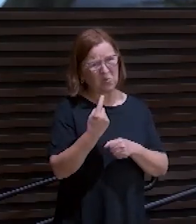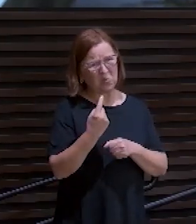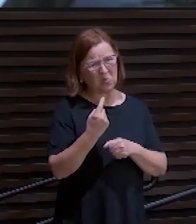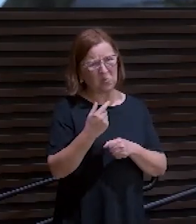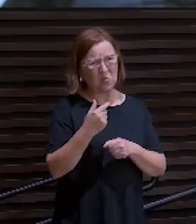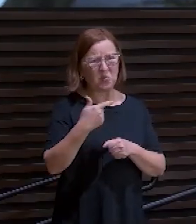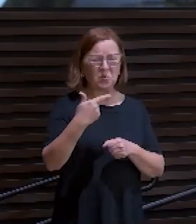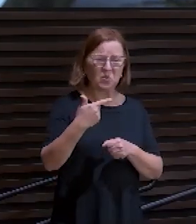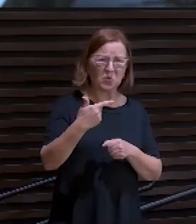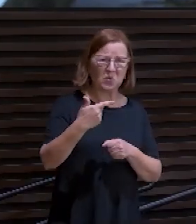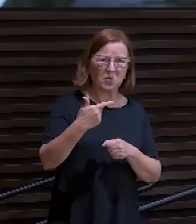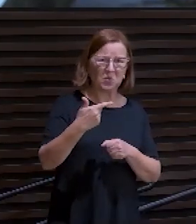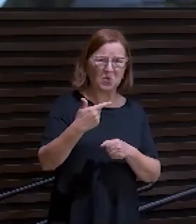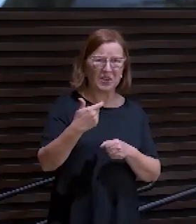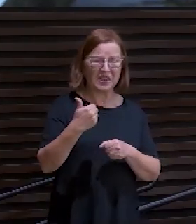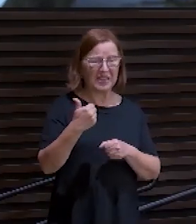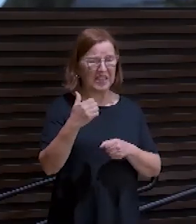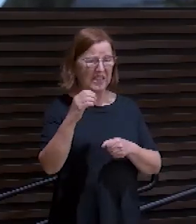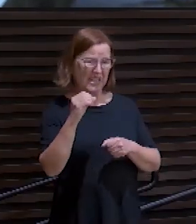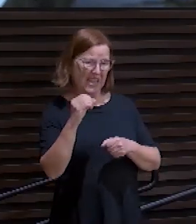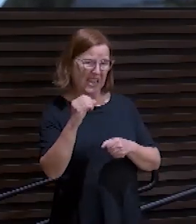15, 20 anos.